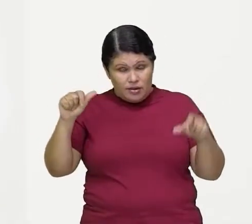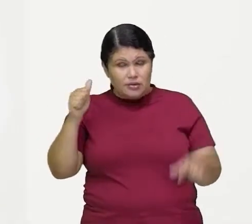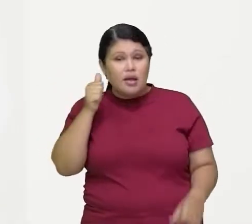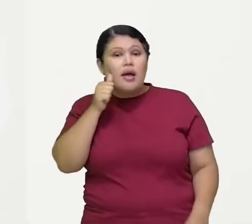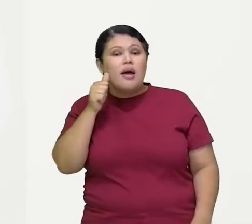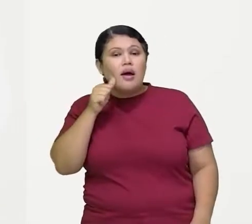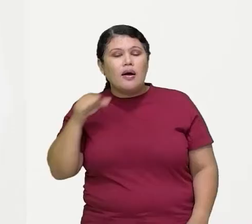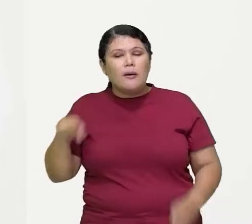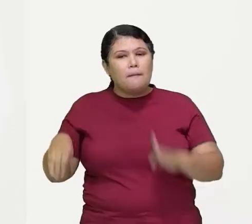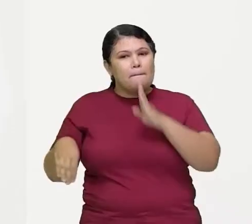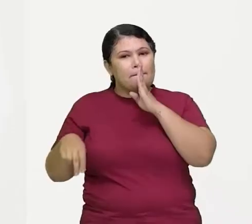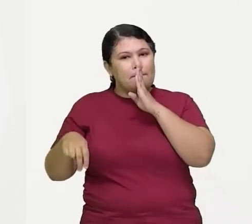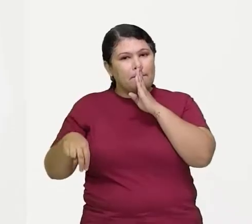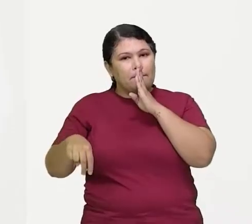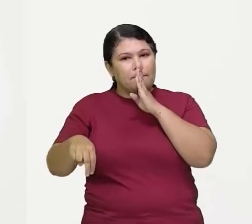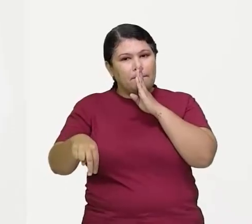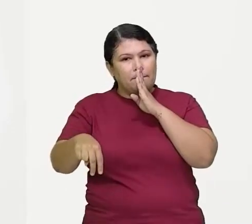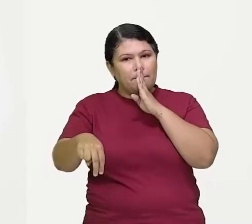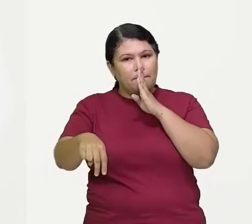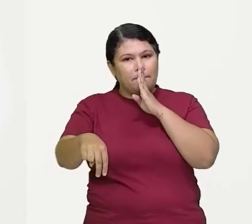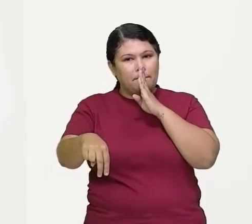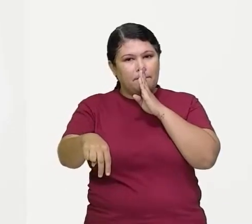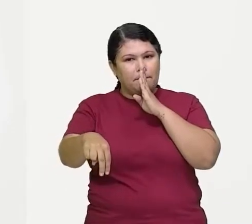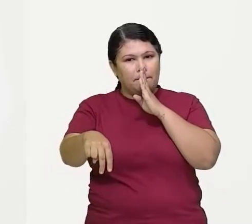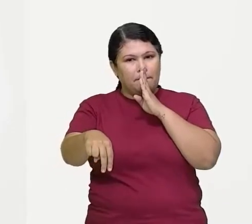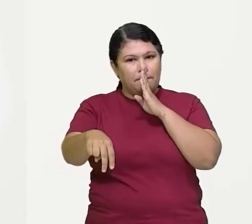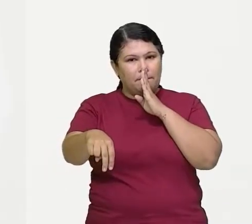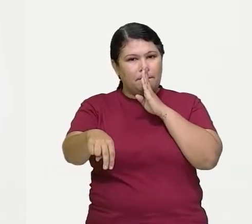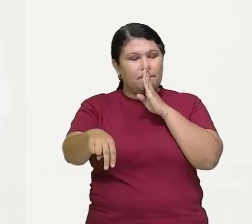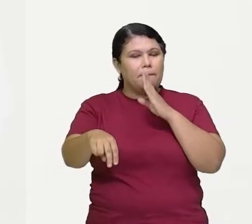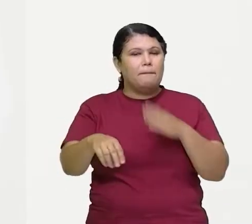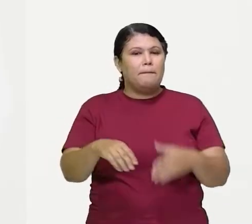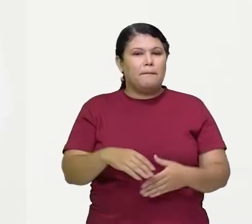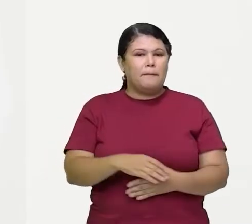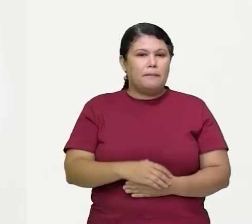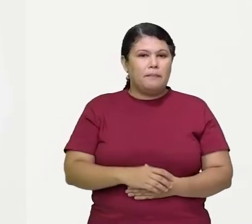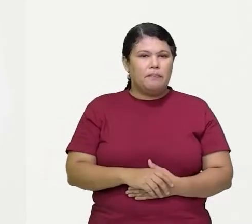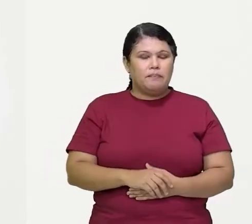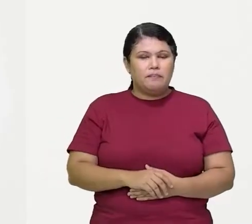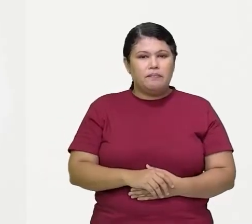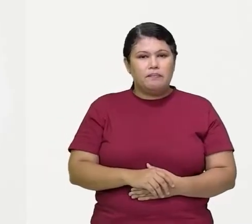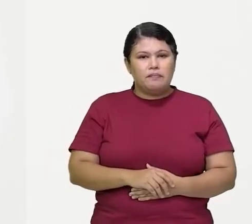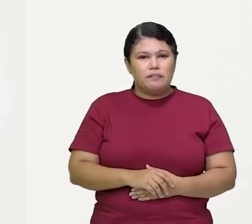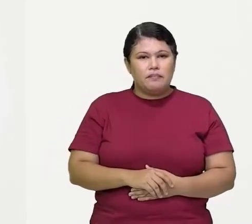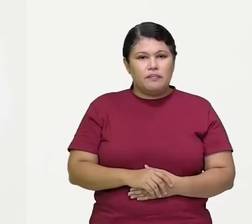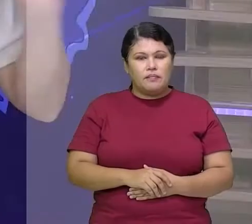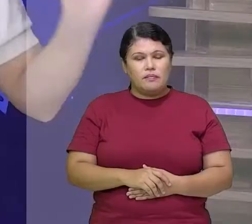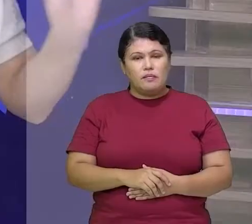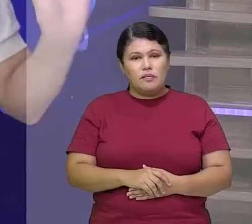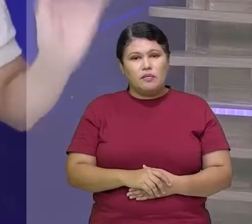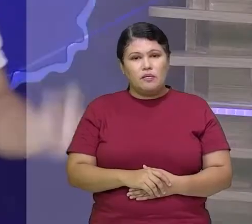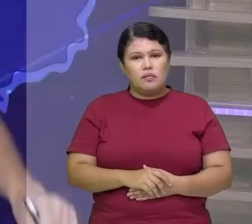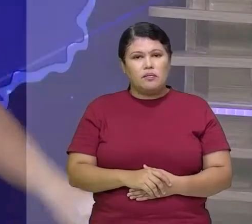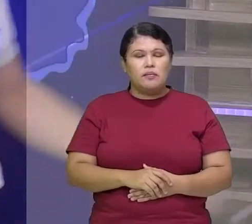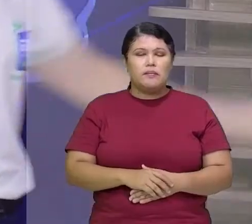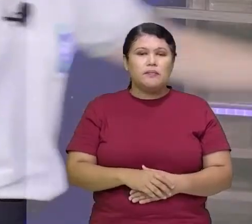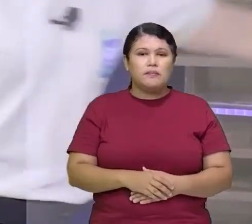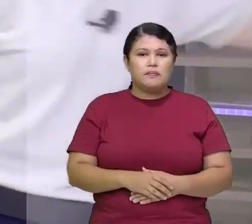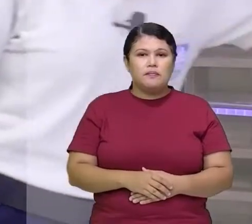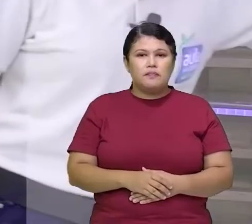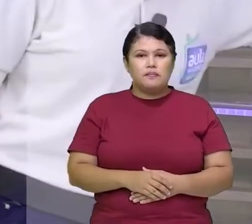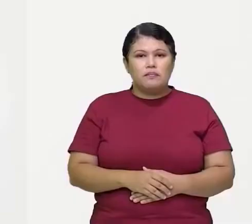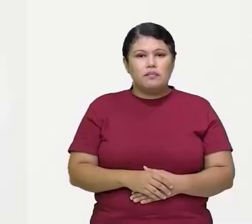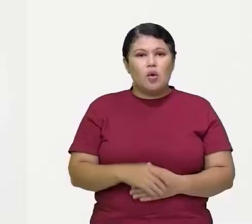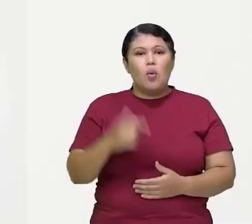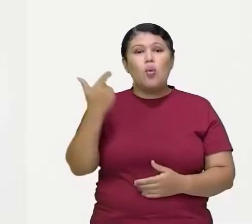se refere a Ana. Ana caminhava pela rua, silenciosa. Não estava fazendo barulho.